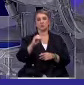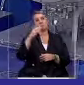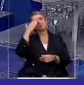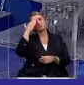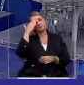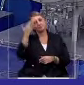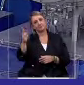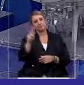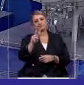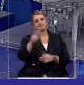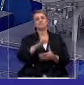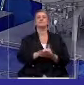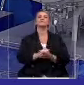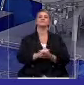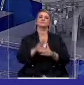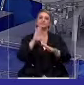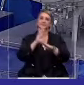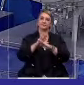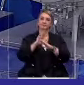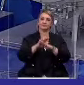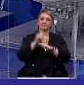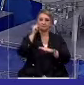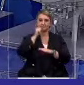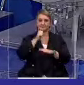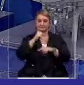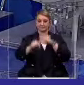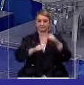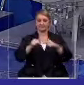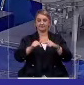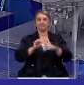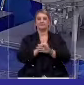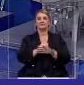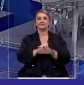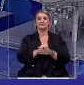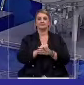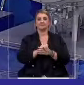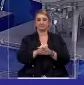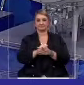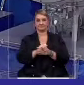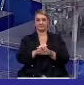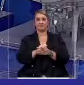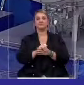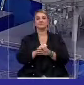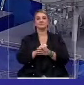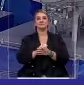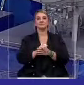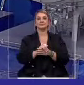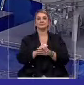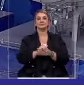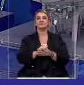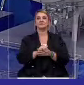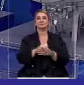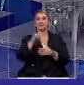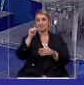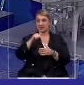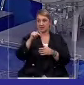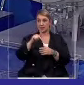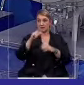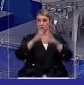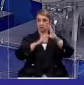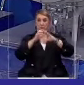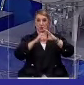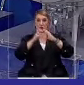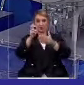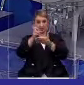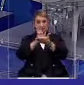Muito obrigado. Contamos com o auxílio das nossas garotas da sorte, a Priscila e a Tainara. Lembrando que este é o